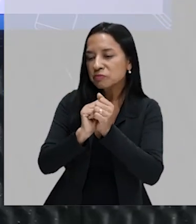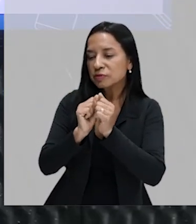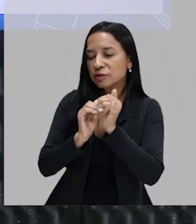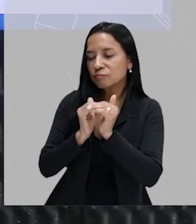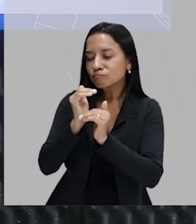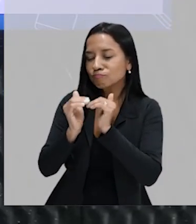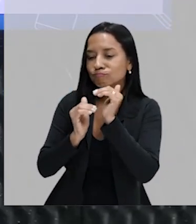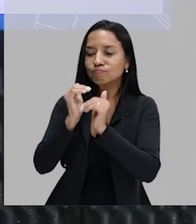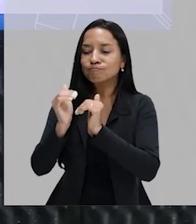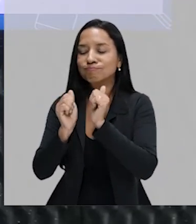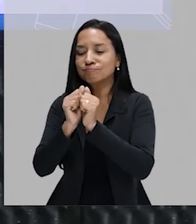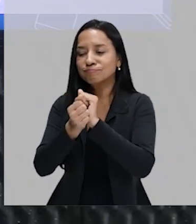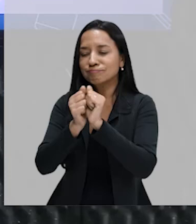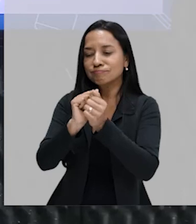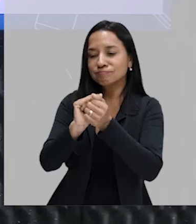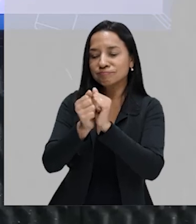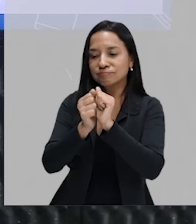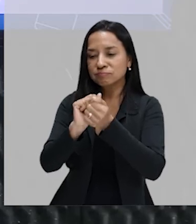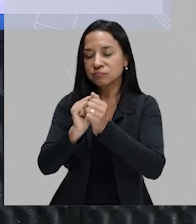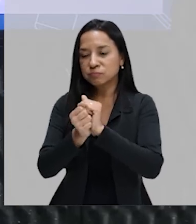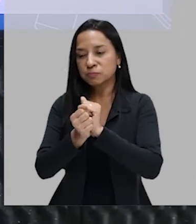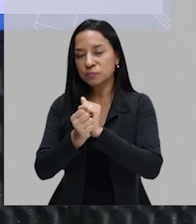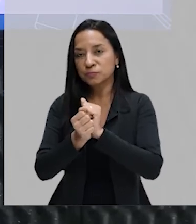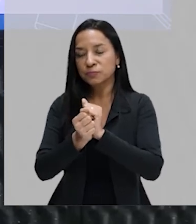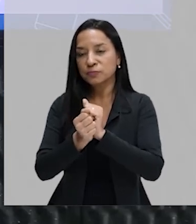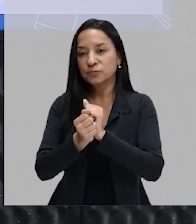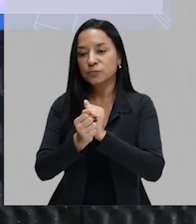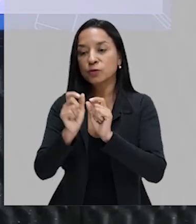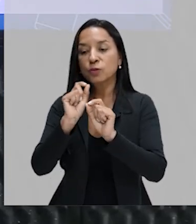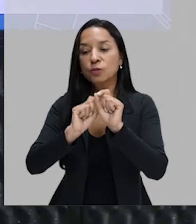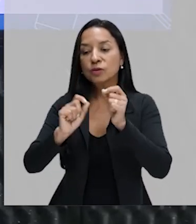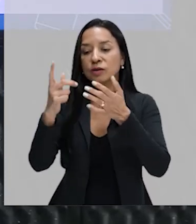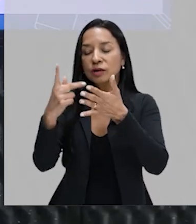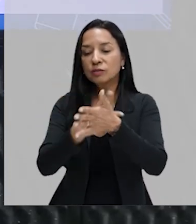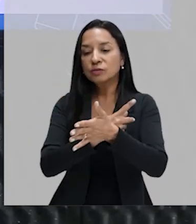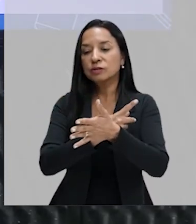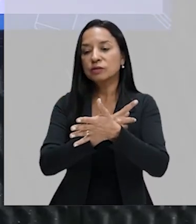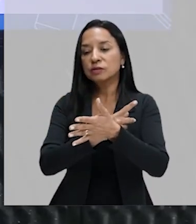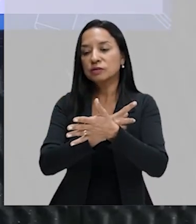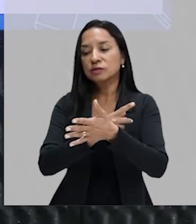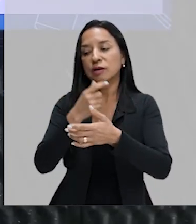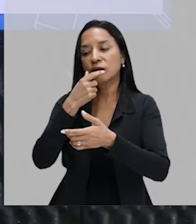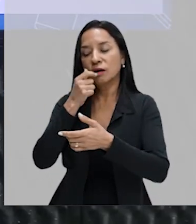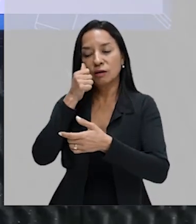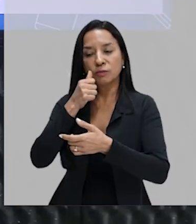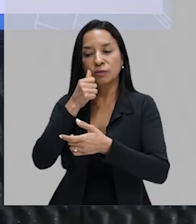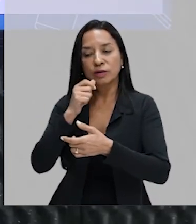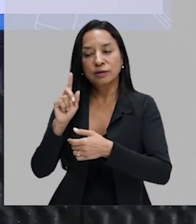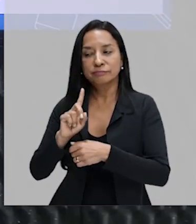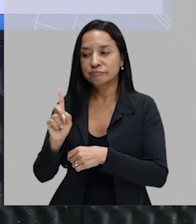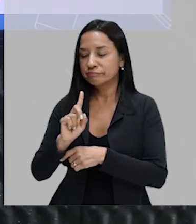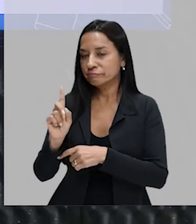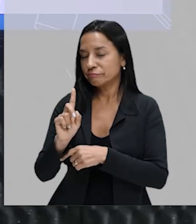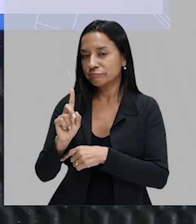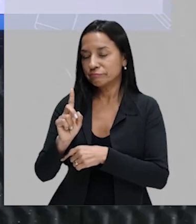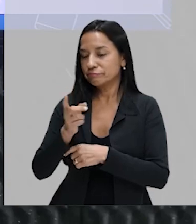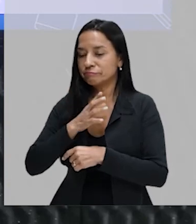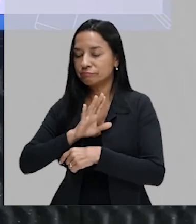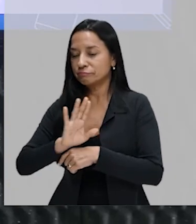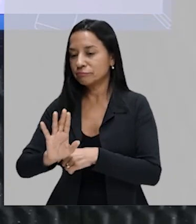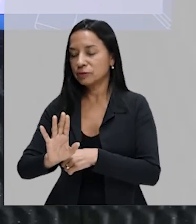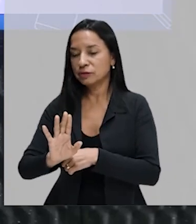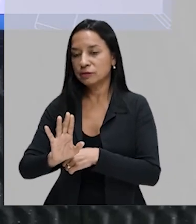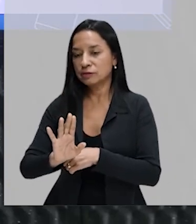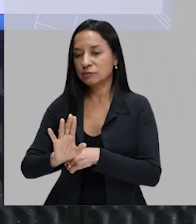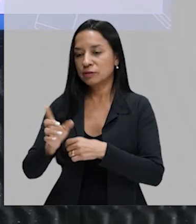empolgado, altamente excitado, aí a sua parceira diz, não, hoje não, eu não quero. Aí